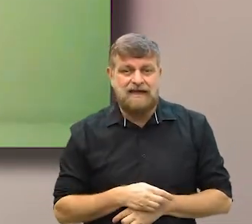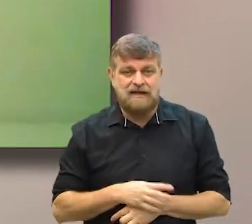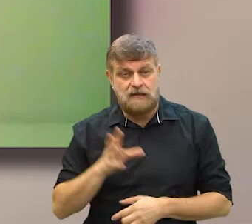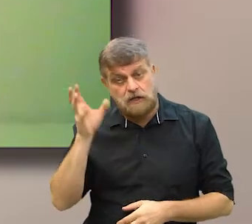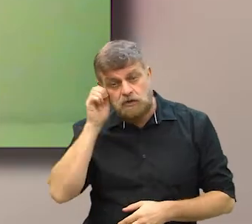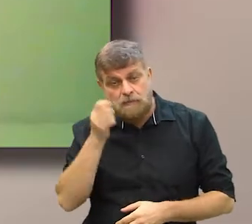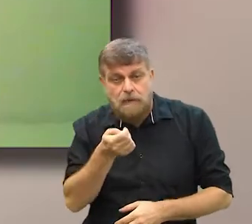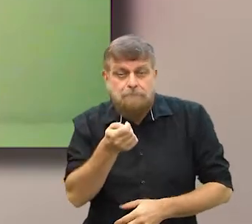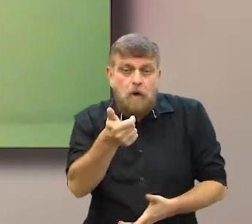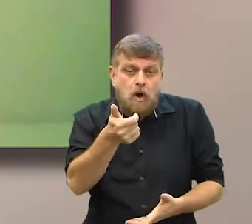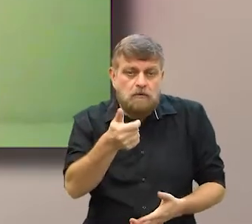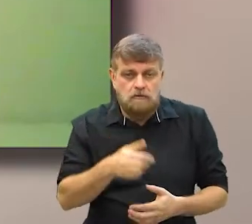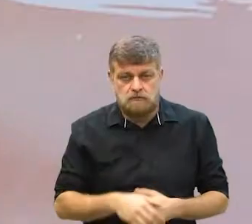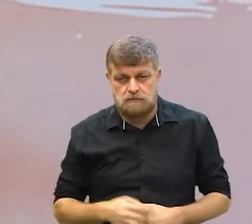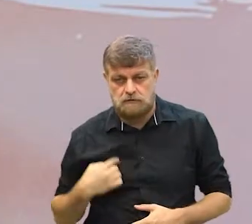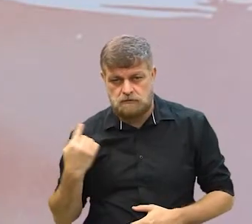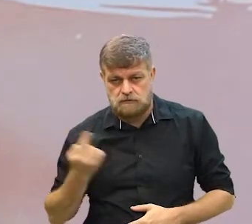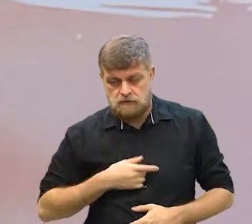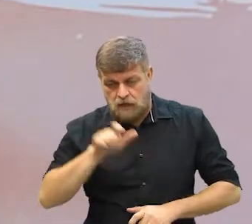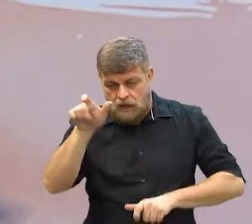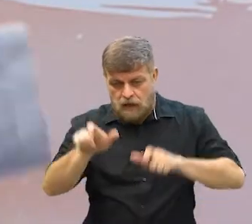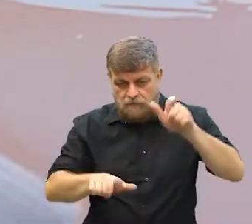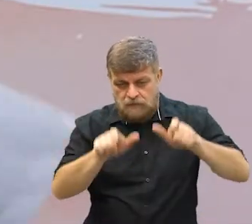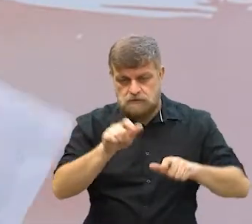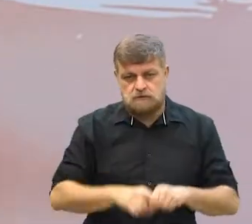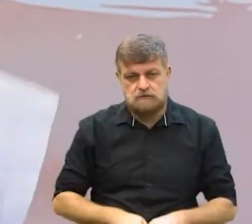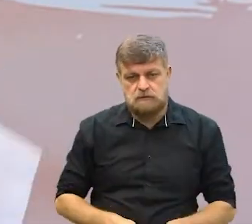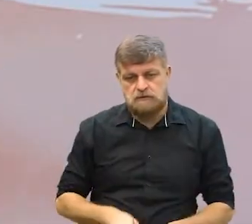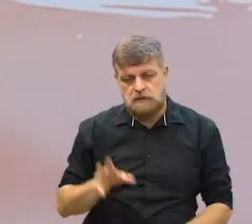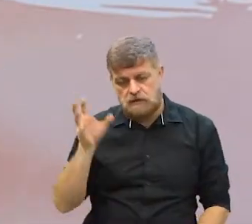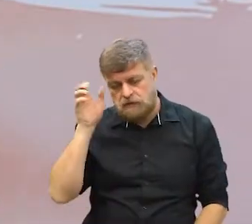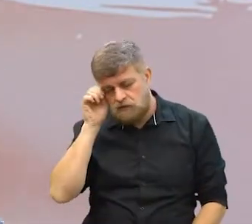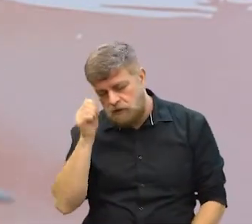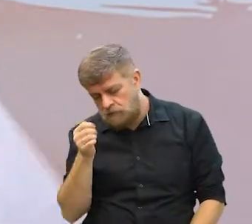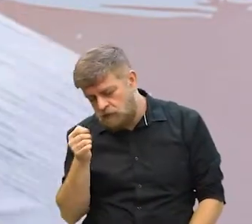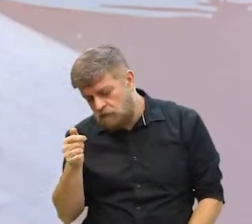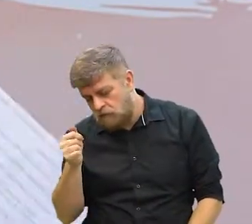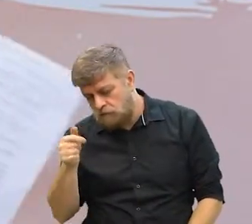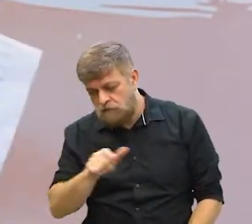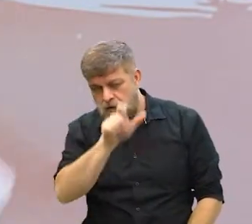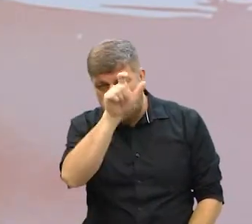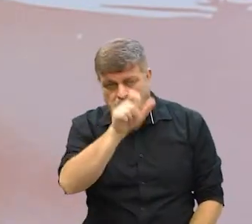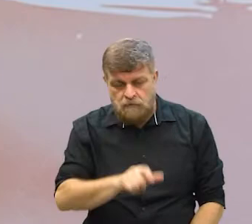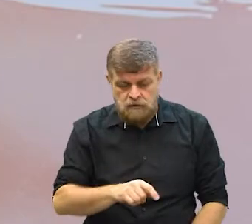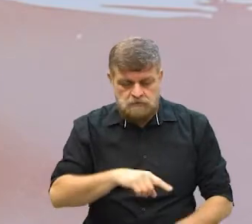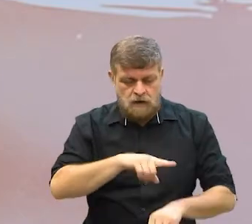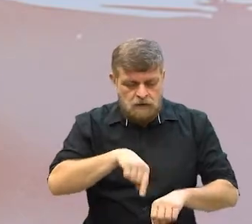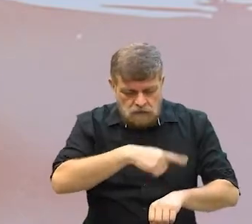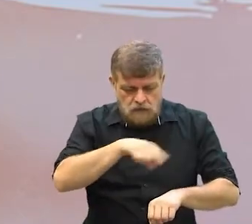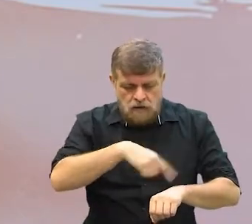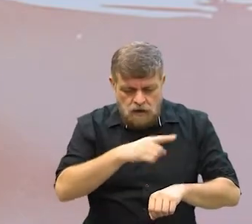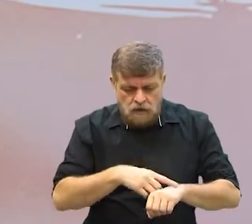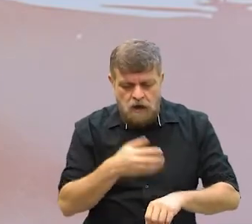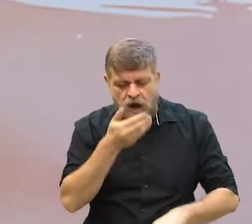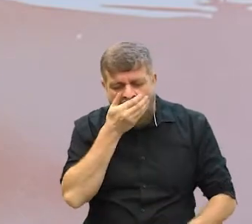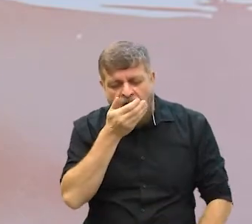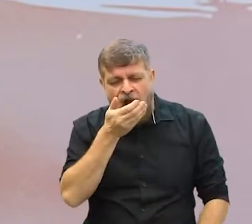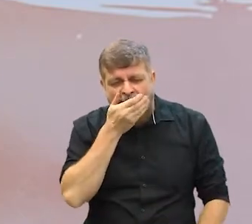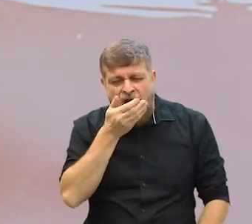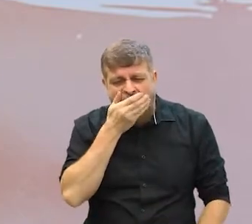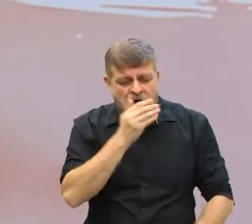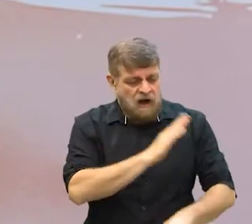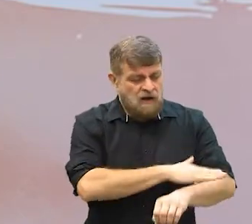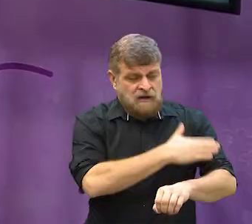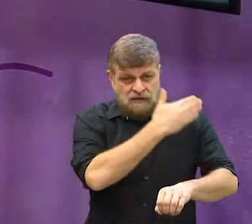apenas dorme pouco, esse é o padrão dele. A gente está falando aí, pessoas que dormem pouco. E tem gente que dorme e ainda continua com sono